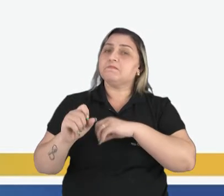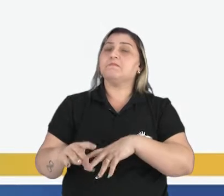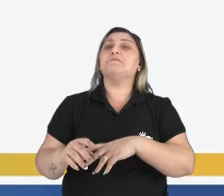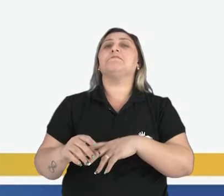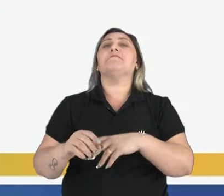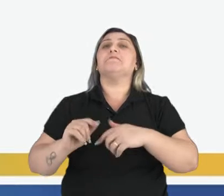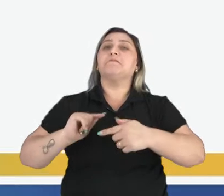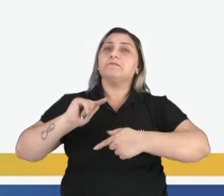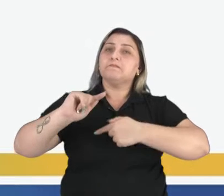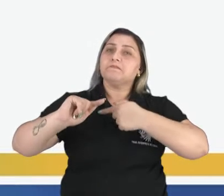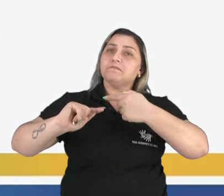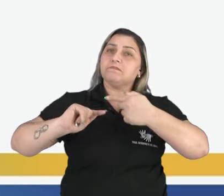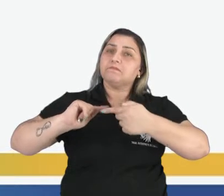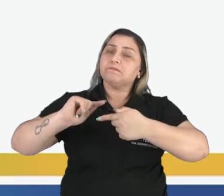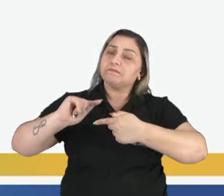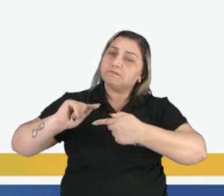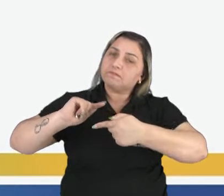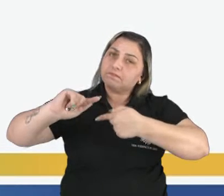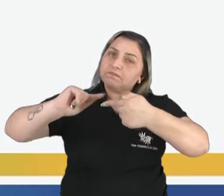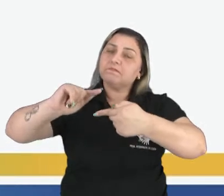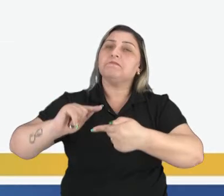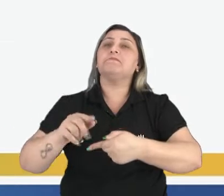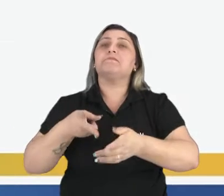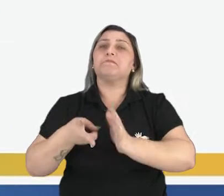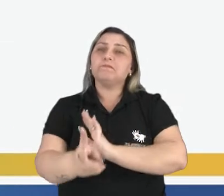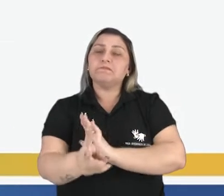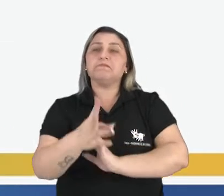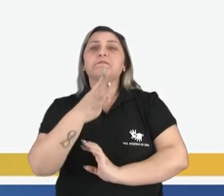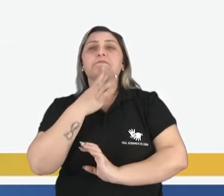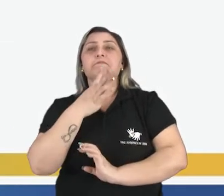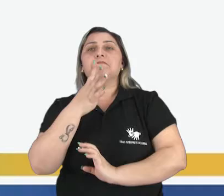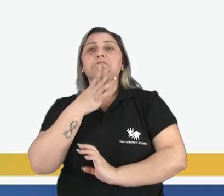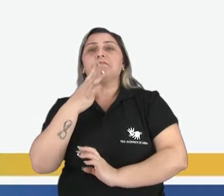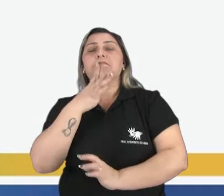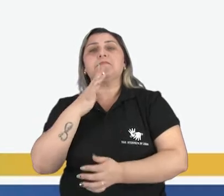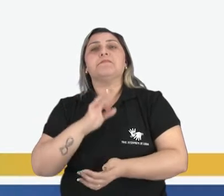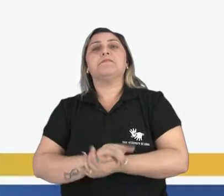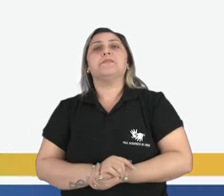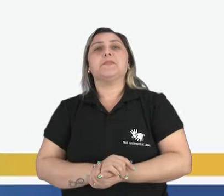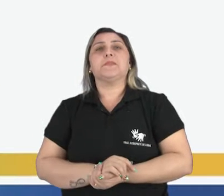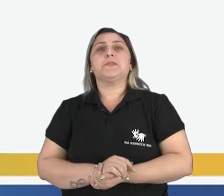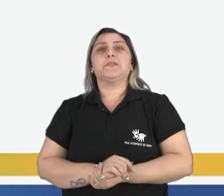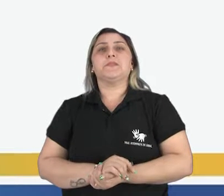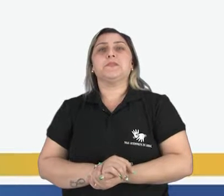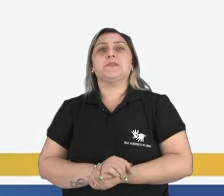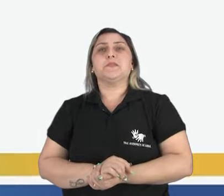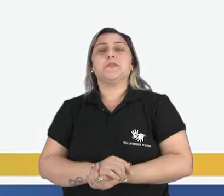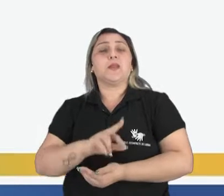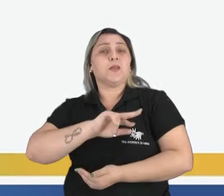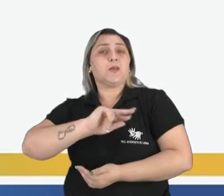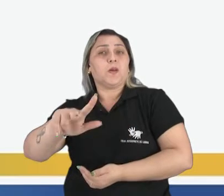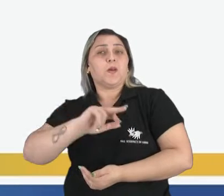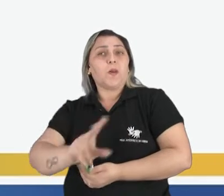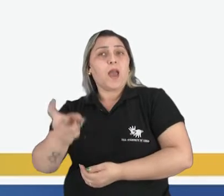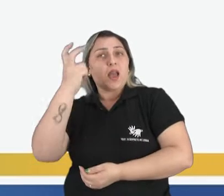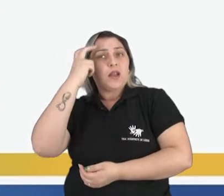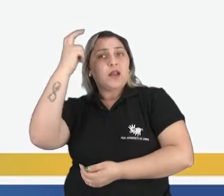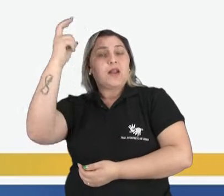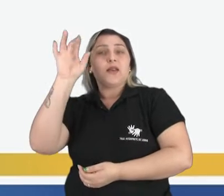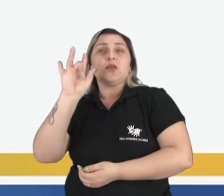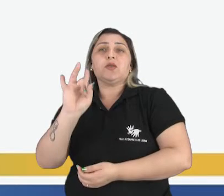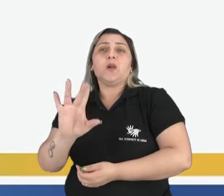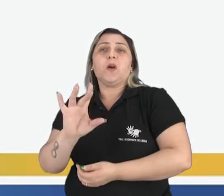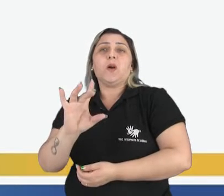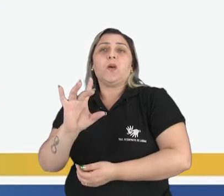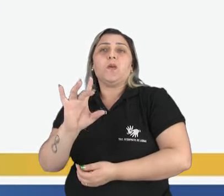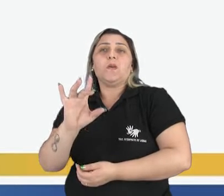uma continuidade. E existe o conhecimento intuitivo, né? Não é o intelectual, é